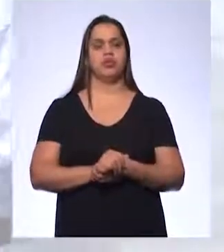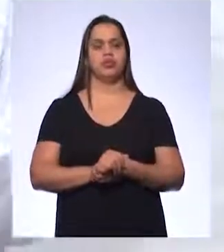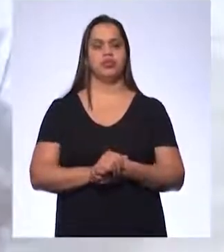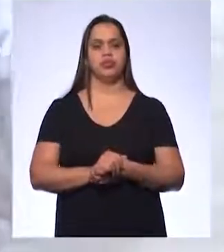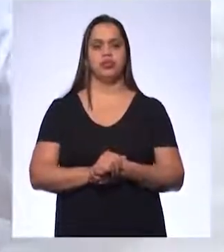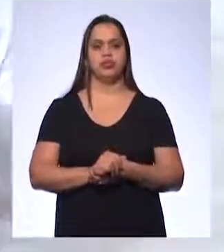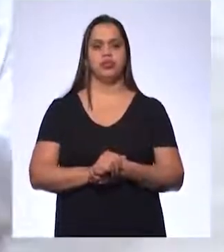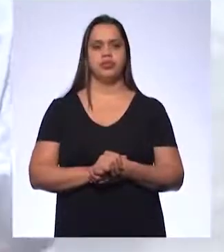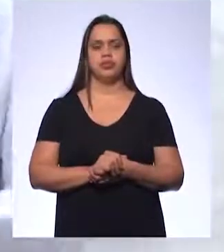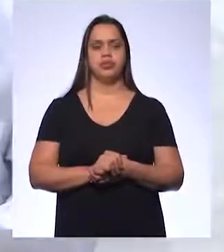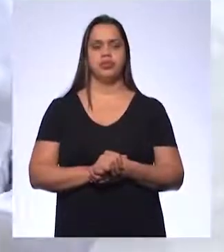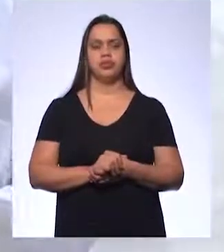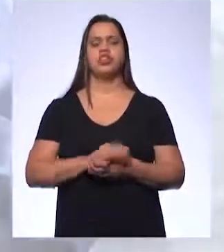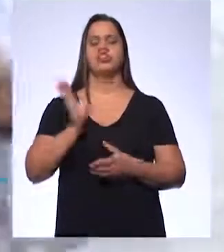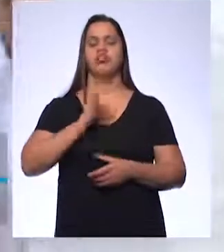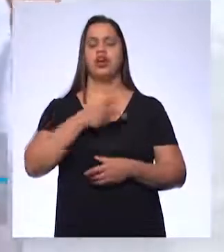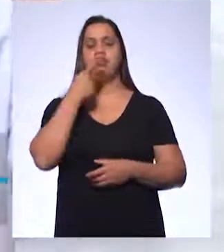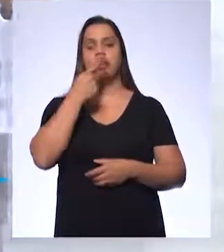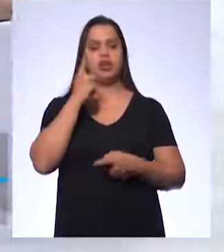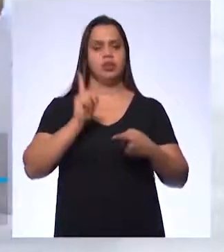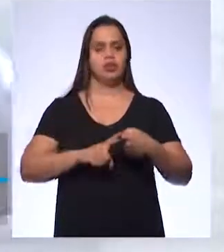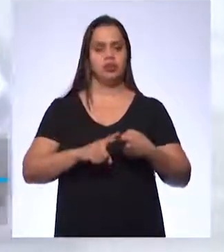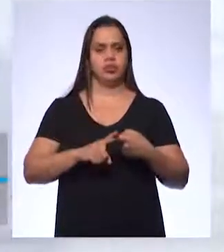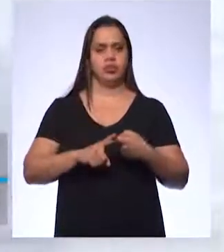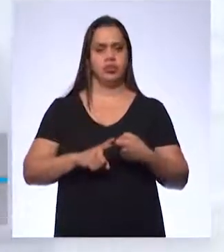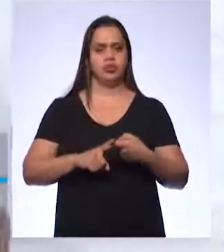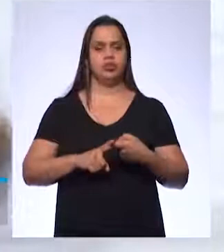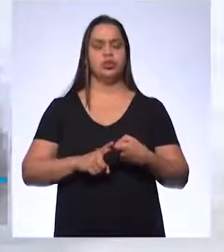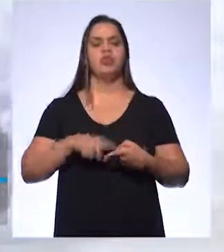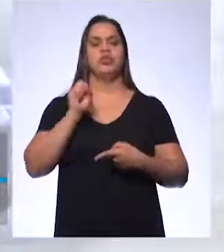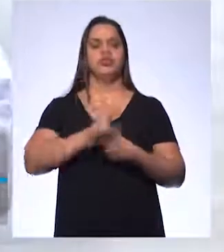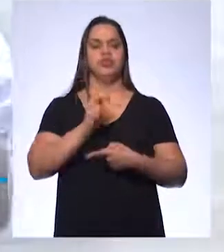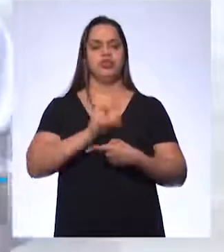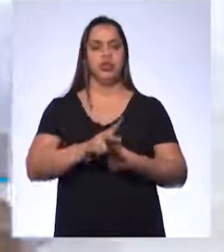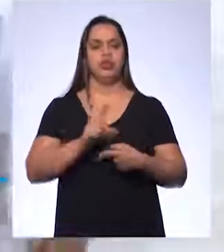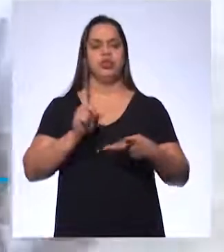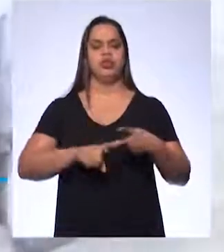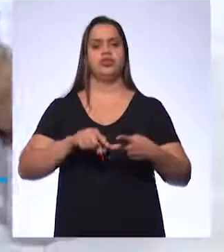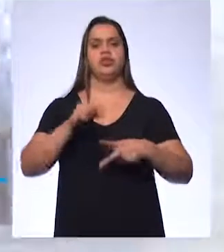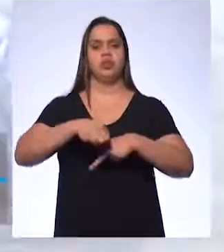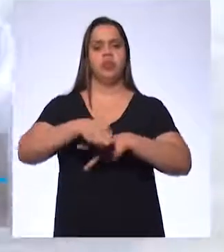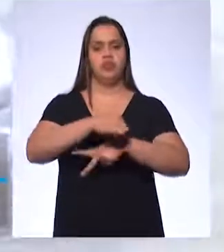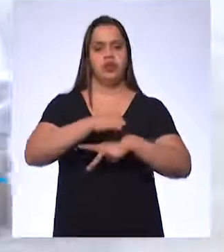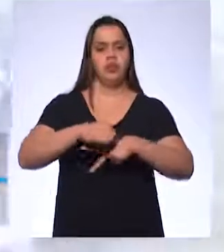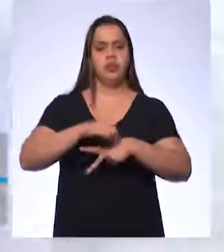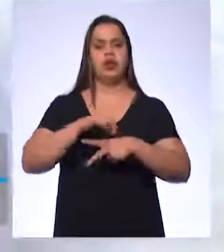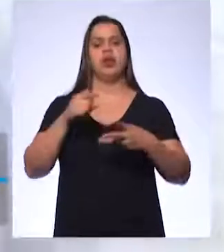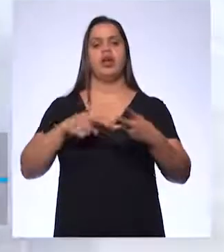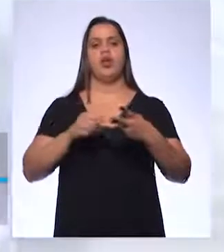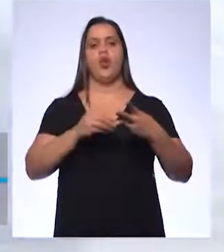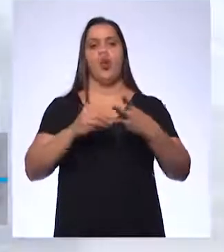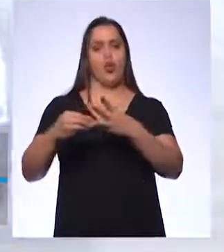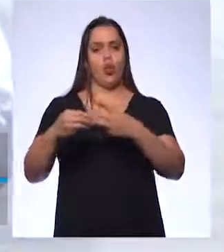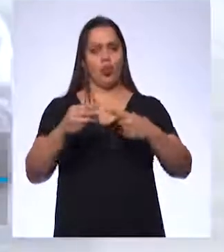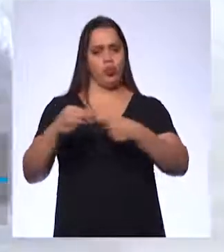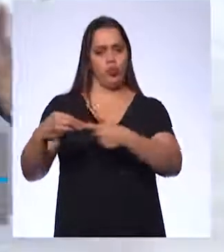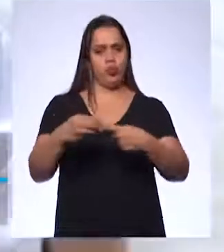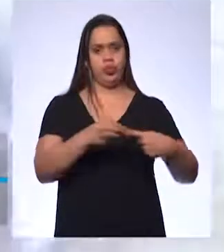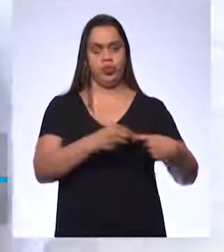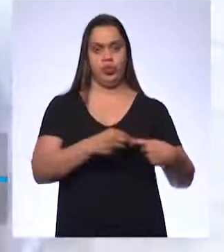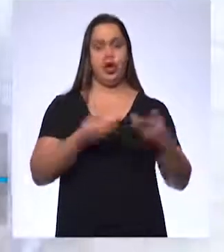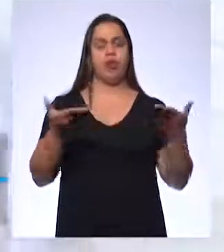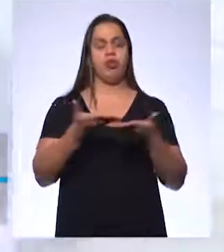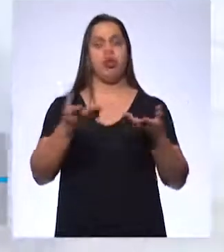já falamos de fungo, perdão, já falamos de vírus, já falamos de bactéria, hoje estamos falando de protozoário. Eu quero saber,